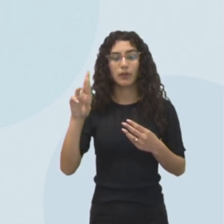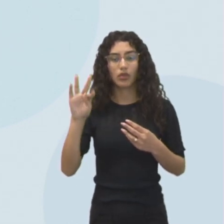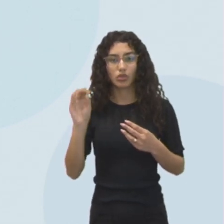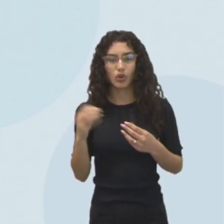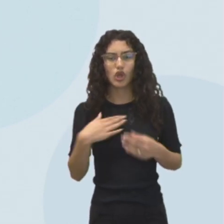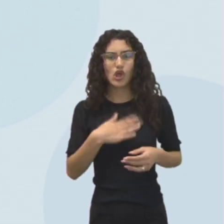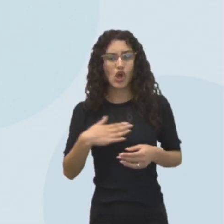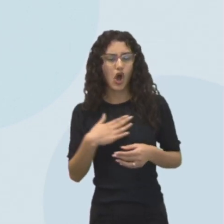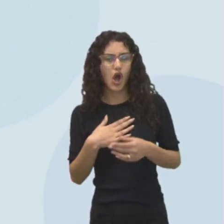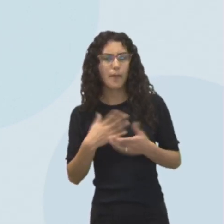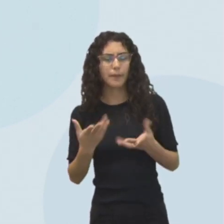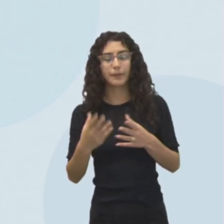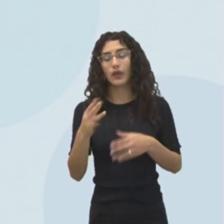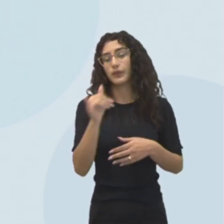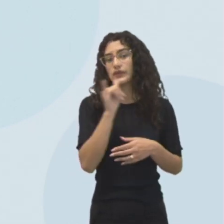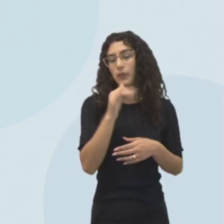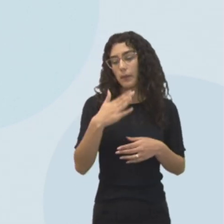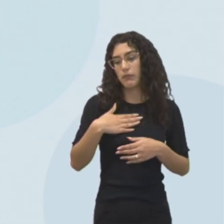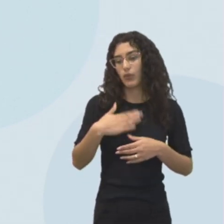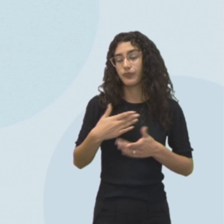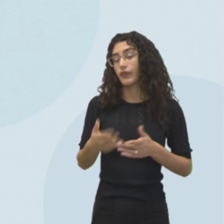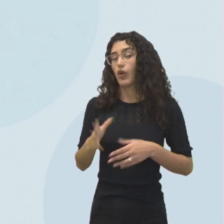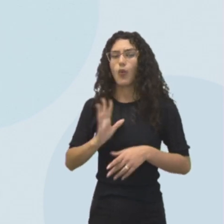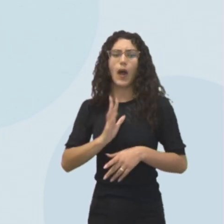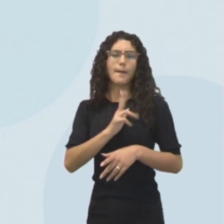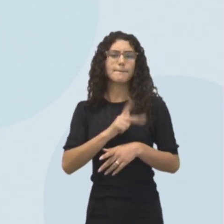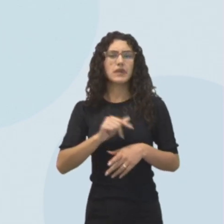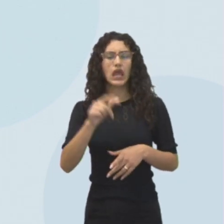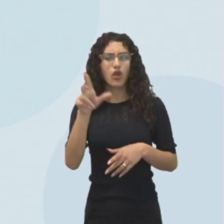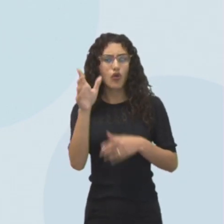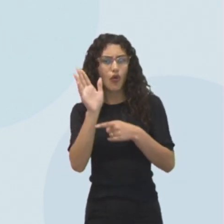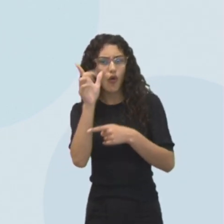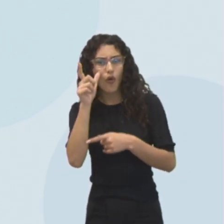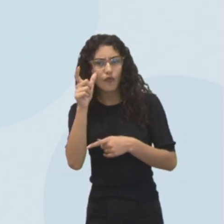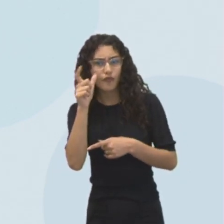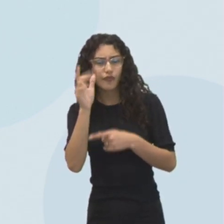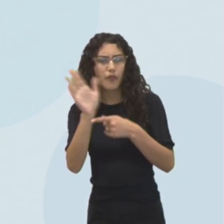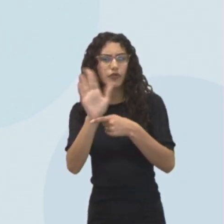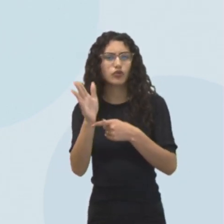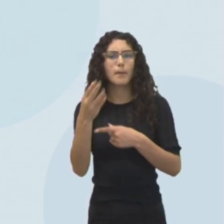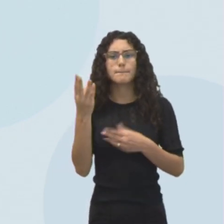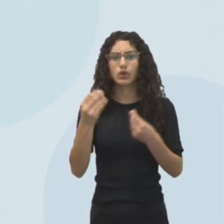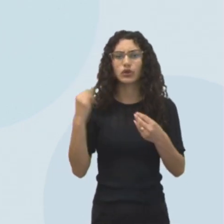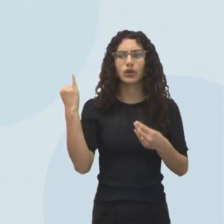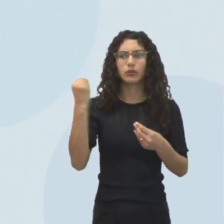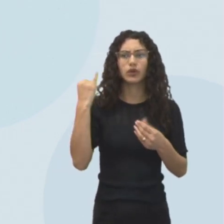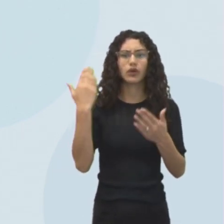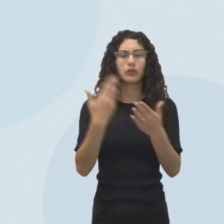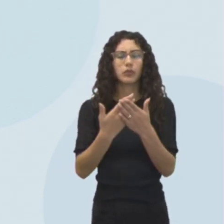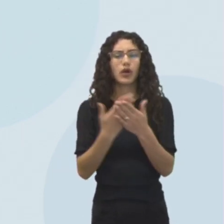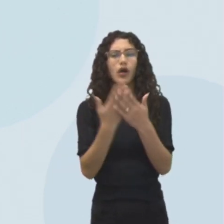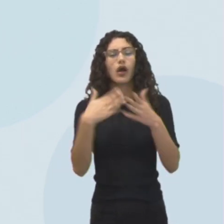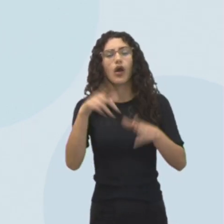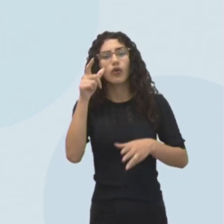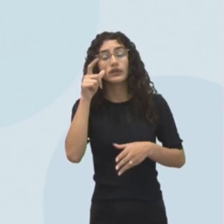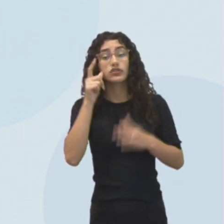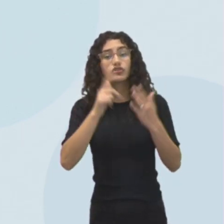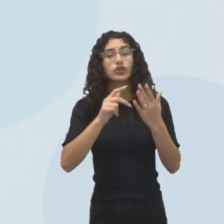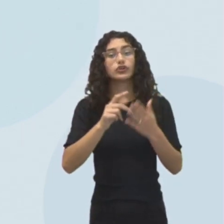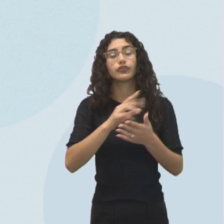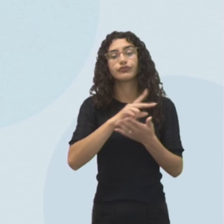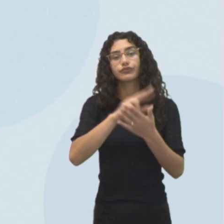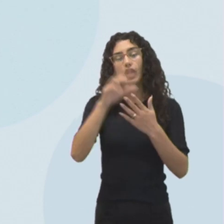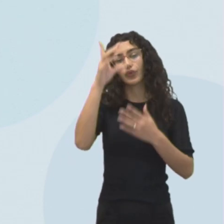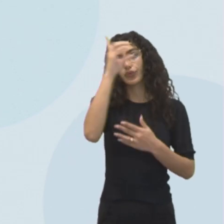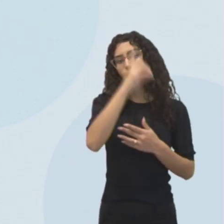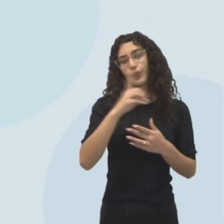até aquele exemplo pessoal. Nossa, eu adorei aquele vídeo, vai ser muito importante para a minha aula. Eu assisti esse vídeo no domingo